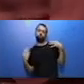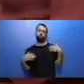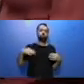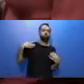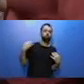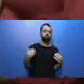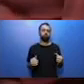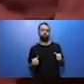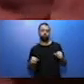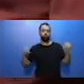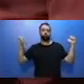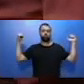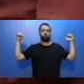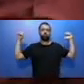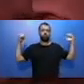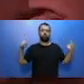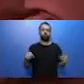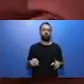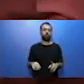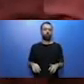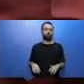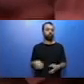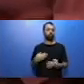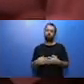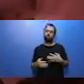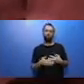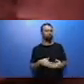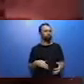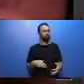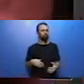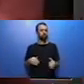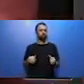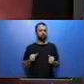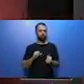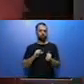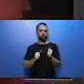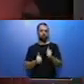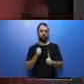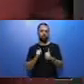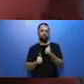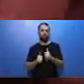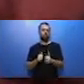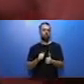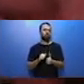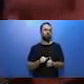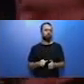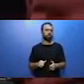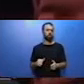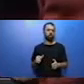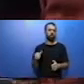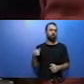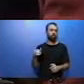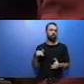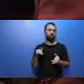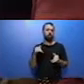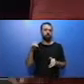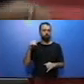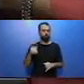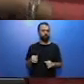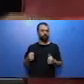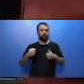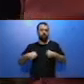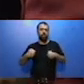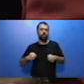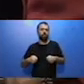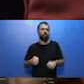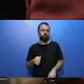um esporte, tênis, uma escalada, ou mesmo até um esporte de alto nível, nós precisamos de energia. E de